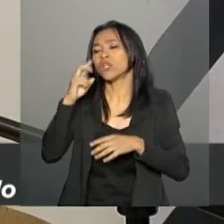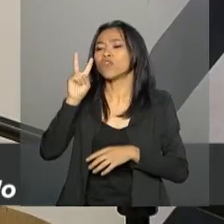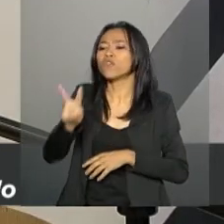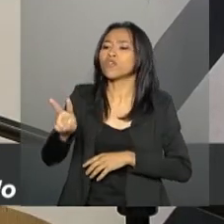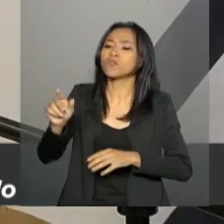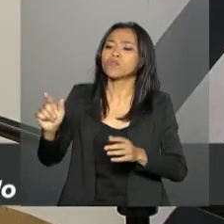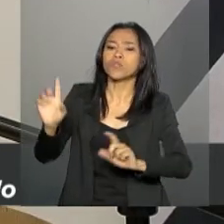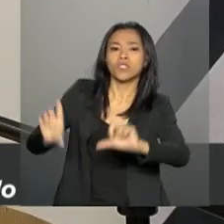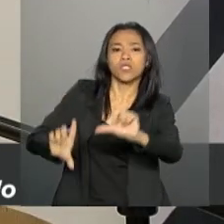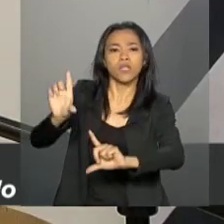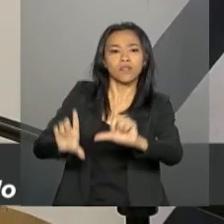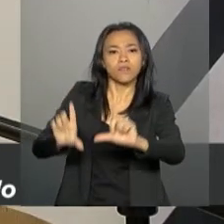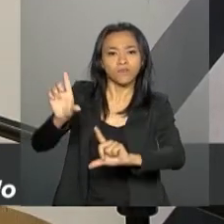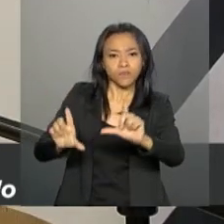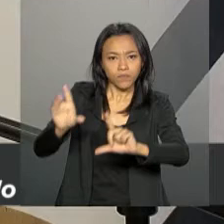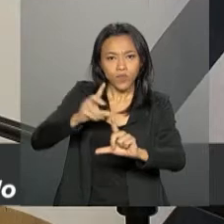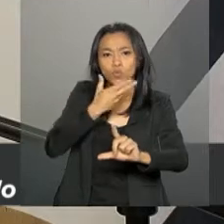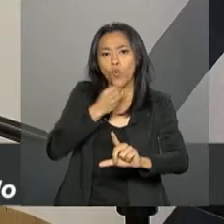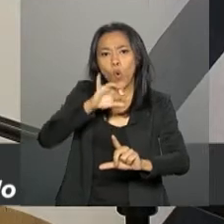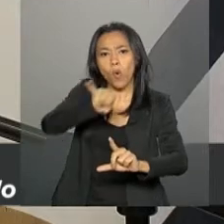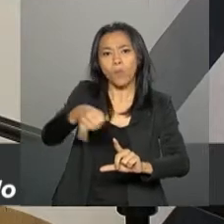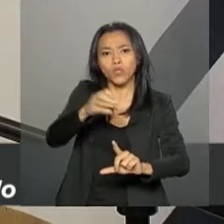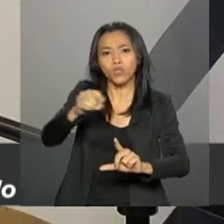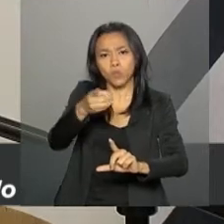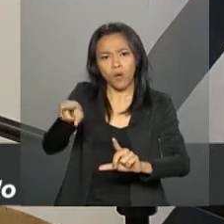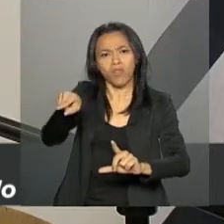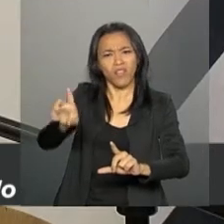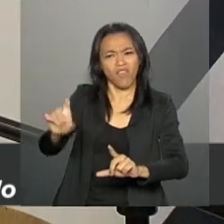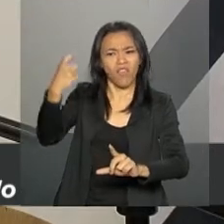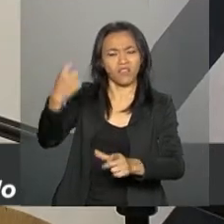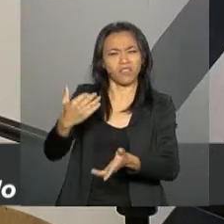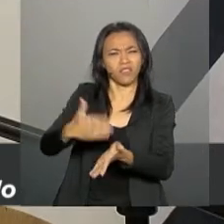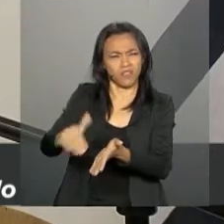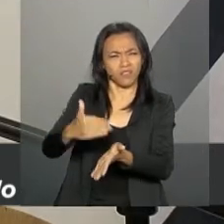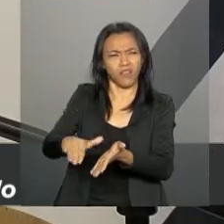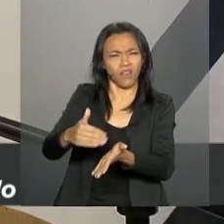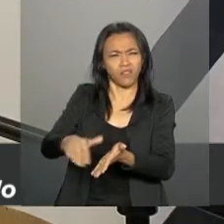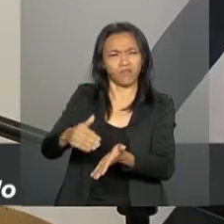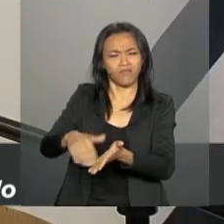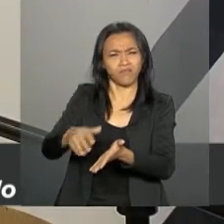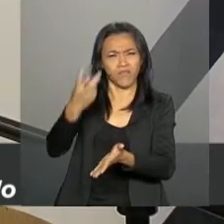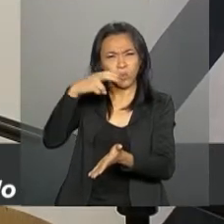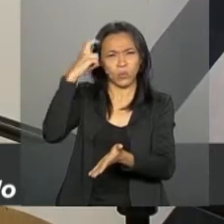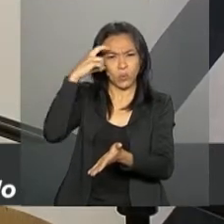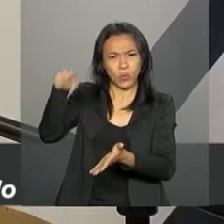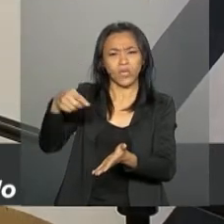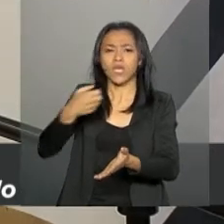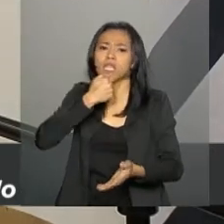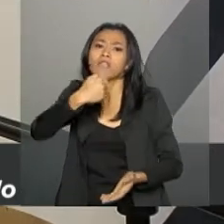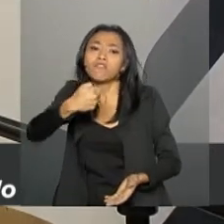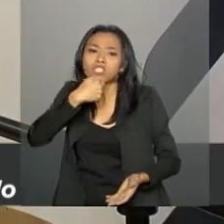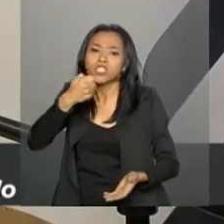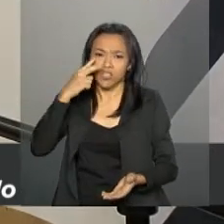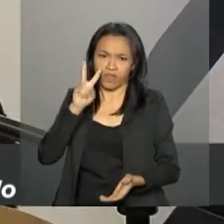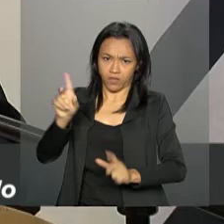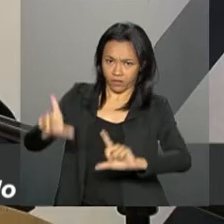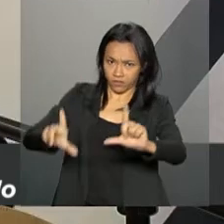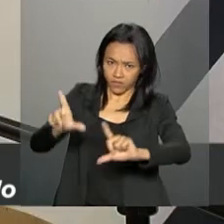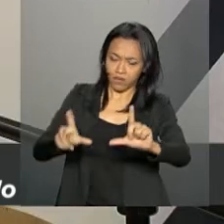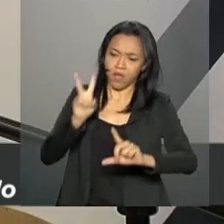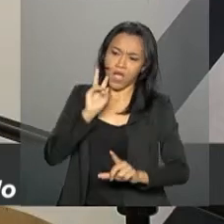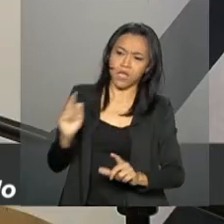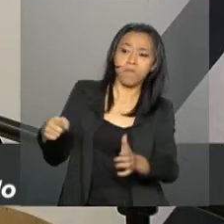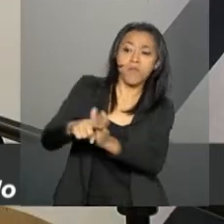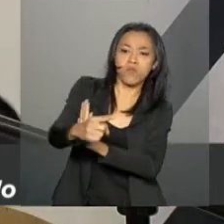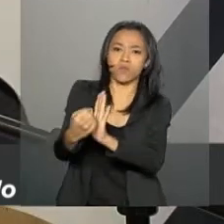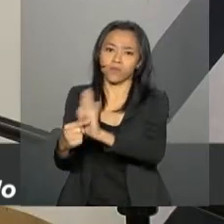entrevista do Jean Francisco Guarnieri. Tinha sido nomeado secretário da Cultura, uma coisa assim. E o entrevistador pergunta para ele, Alexandre, olha,